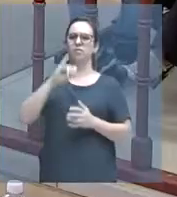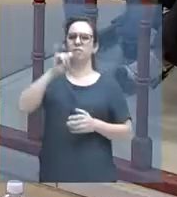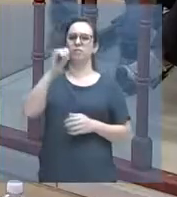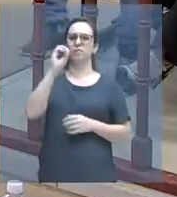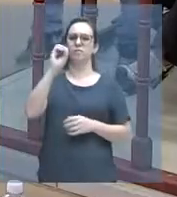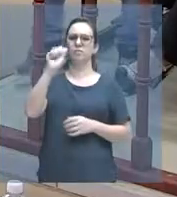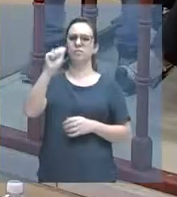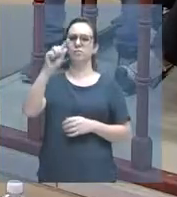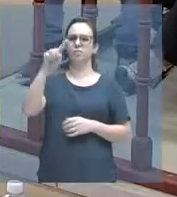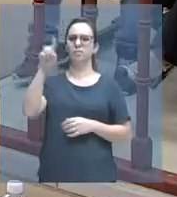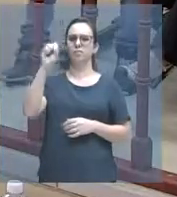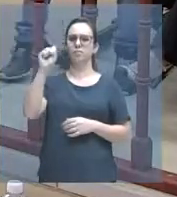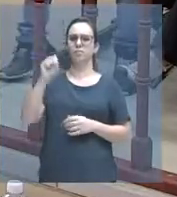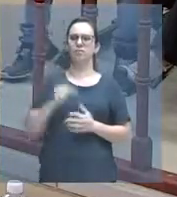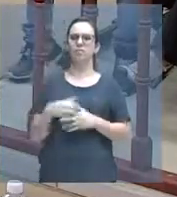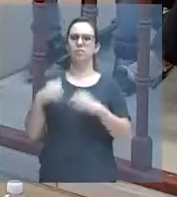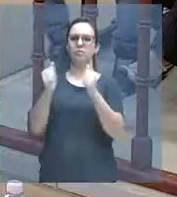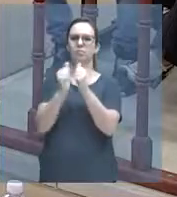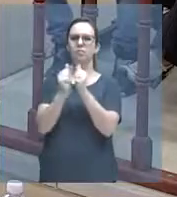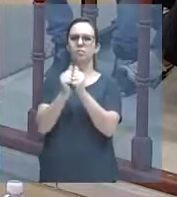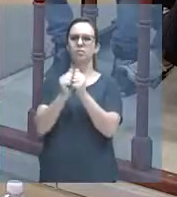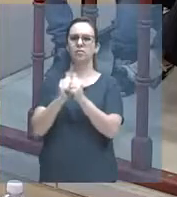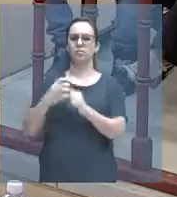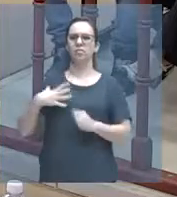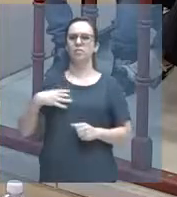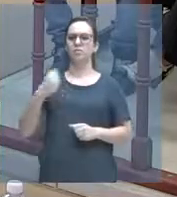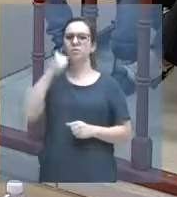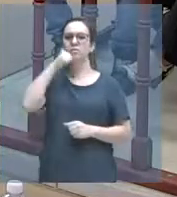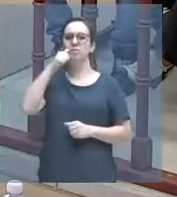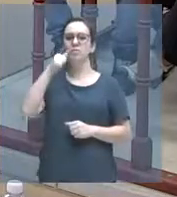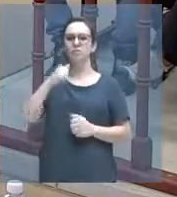E sua filha, Cenise Camargo Lima.